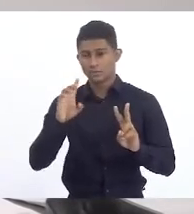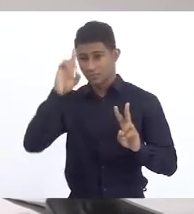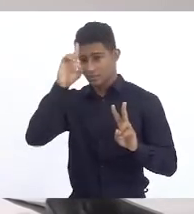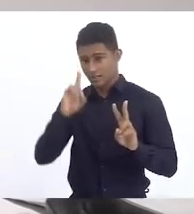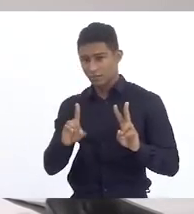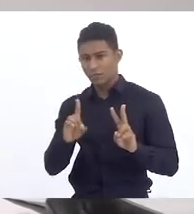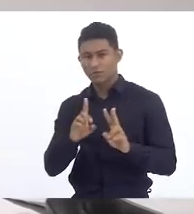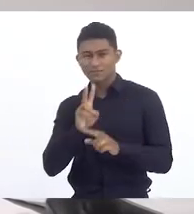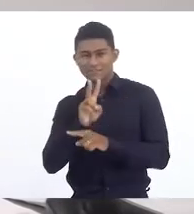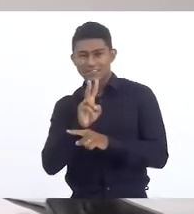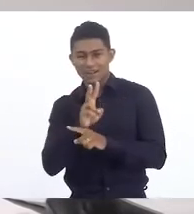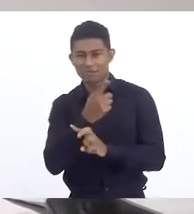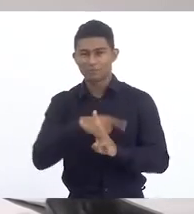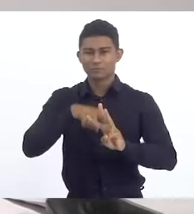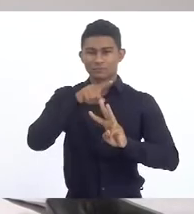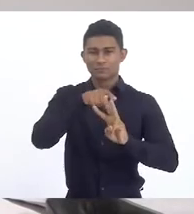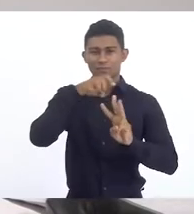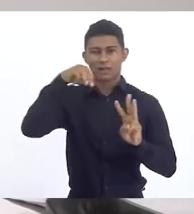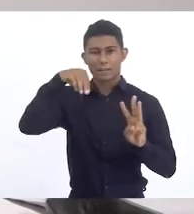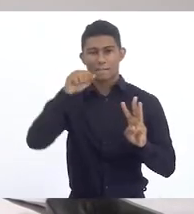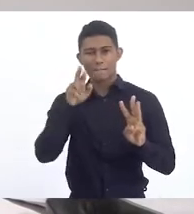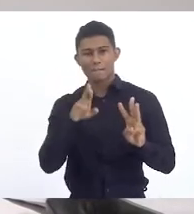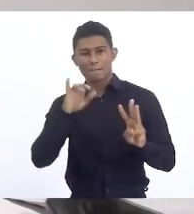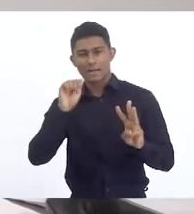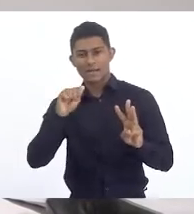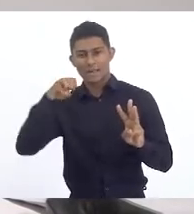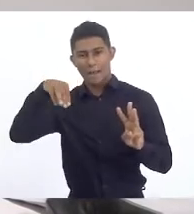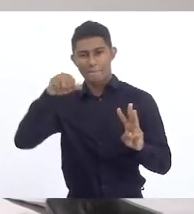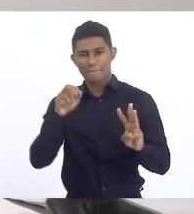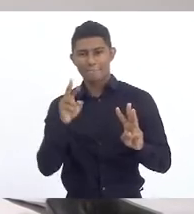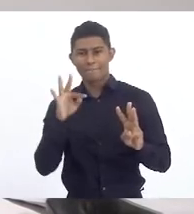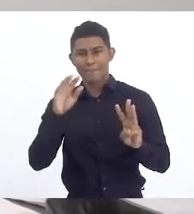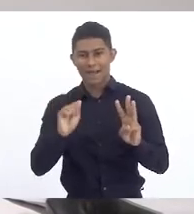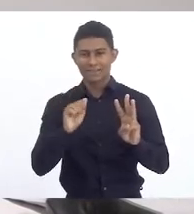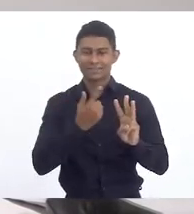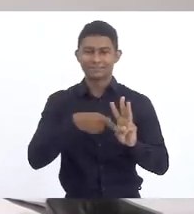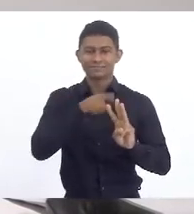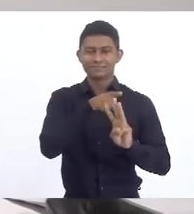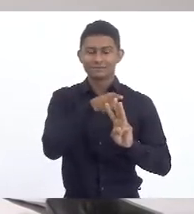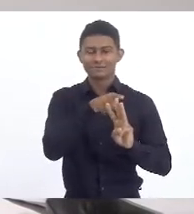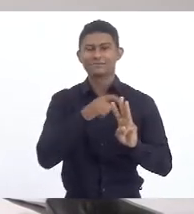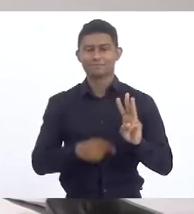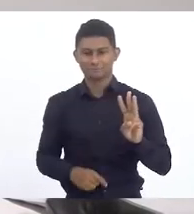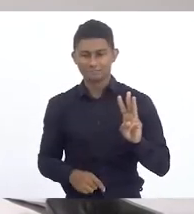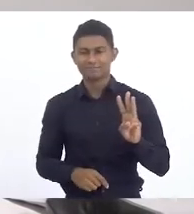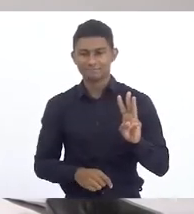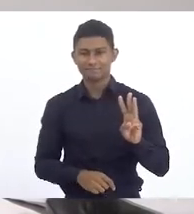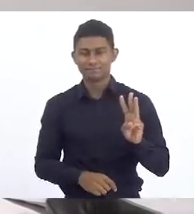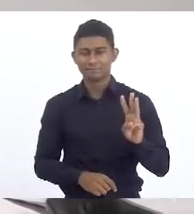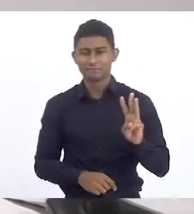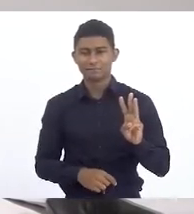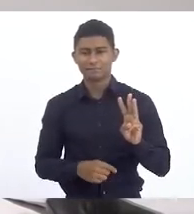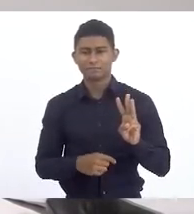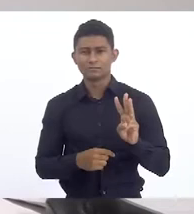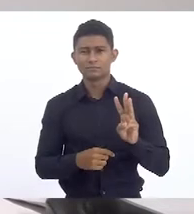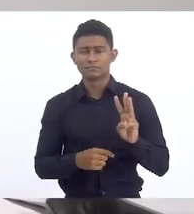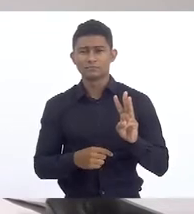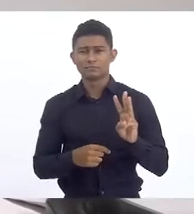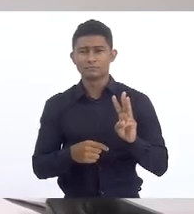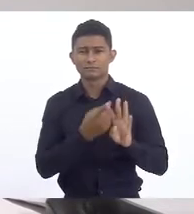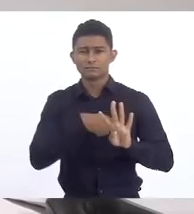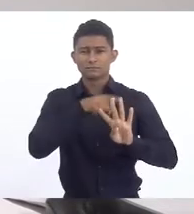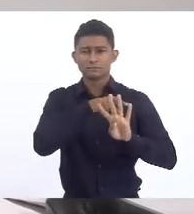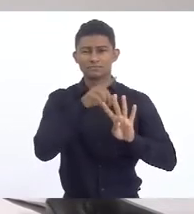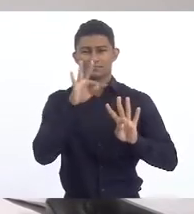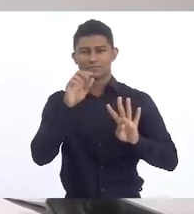da Alerge, Maria Marta Brito, assessora fiscal da Assessoria da Alerge,